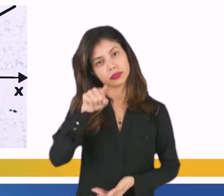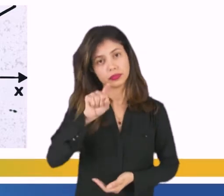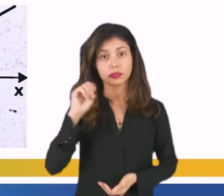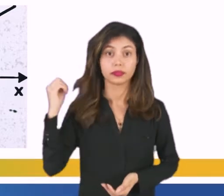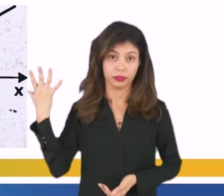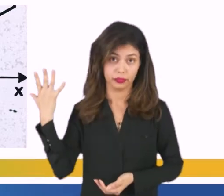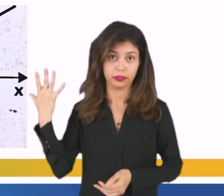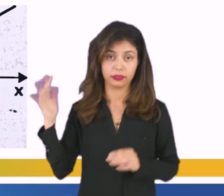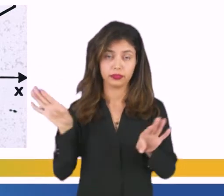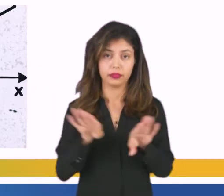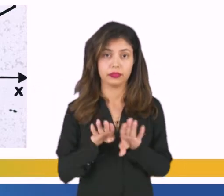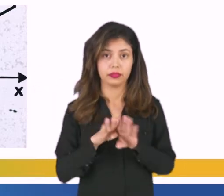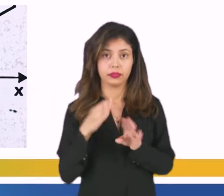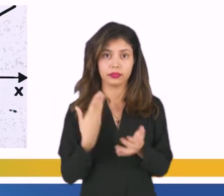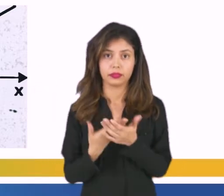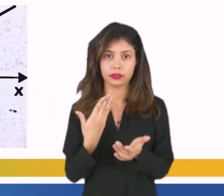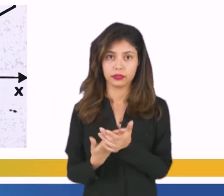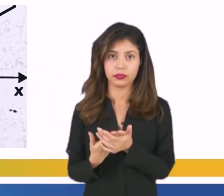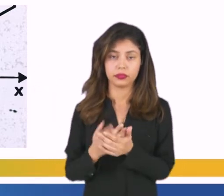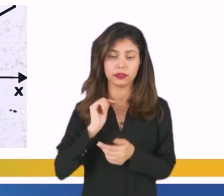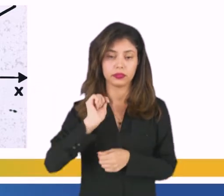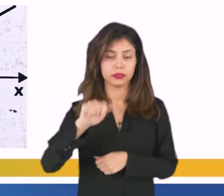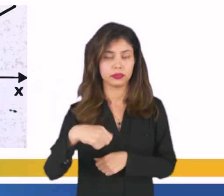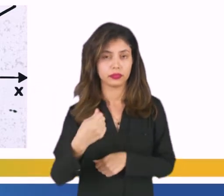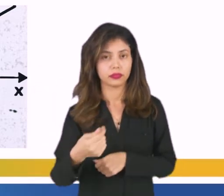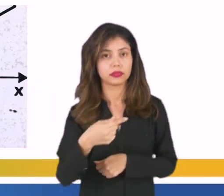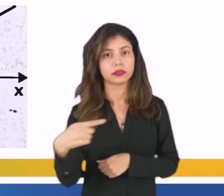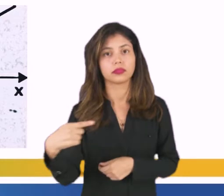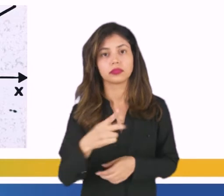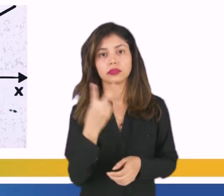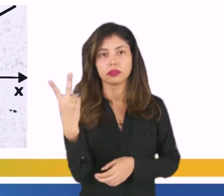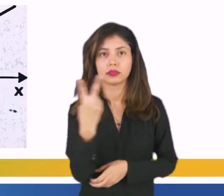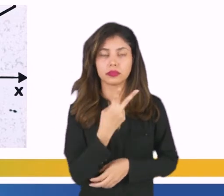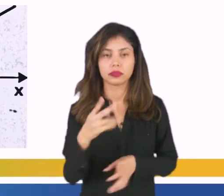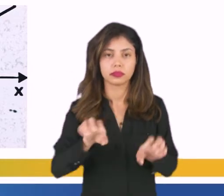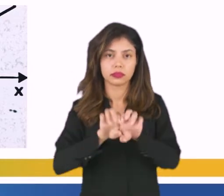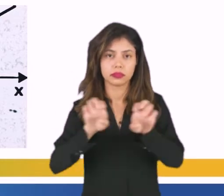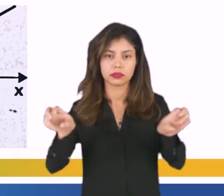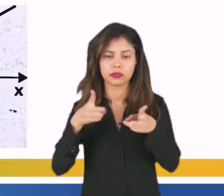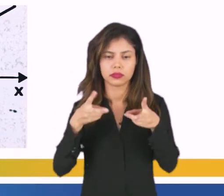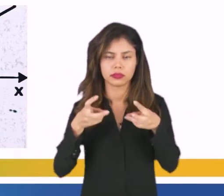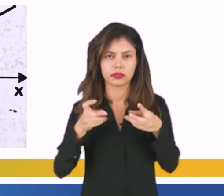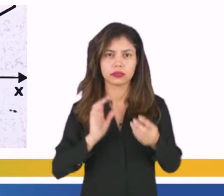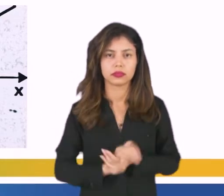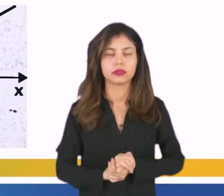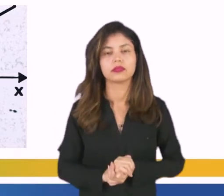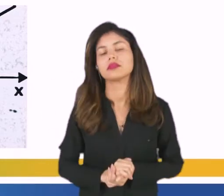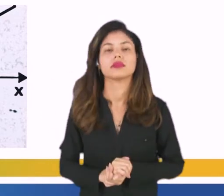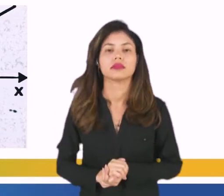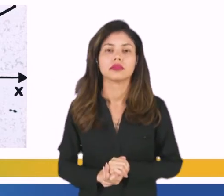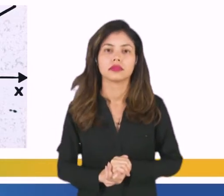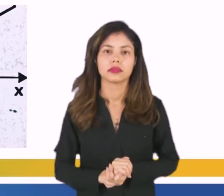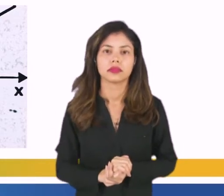nesse caso, nós vamos estudar os sinais dessas duas equações e perceber quando ela